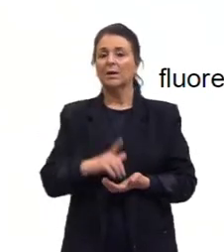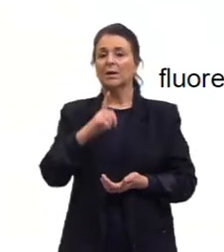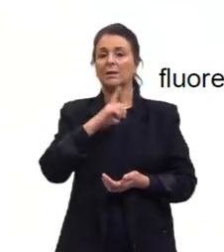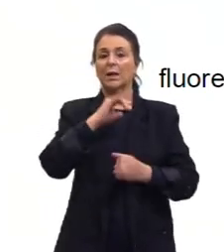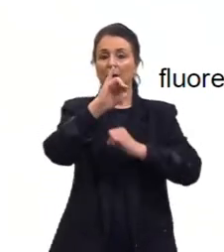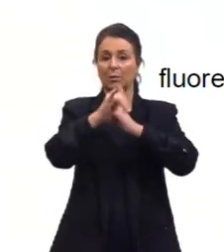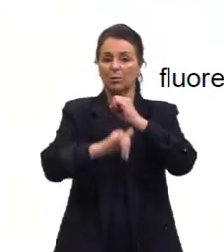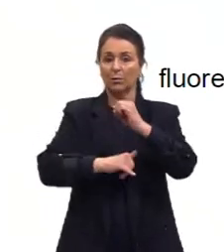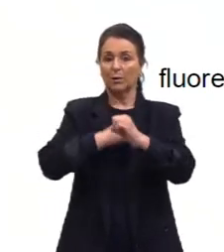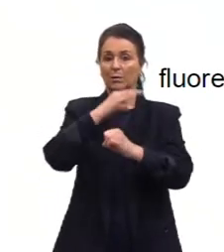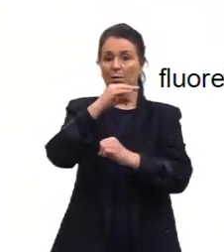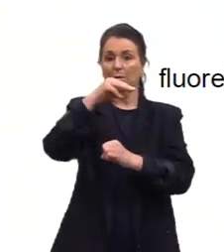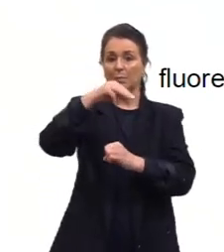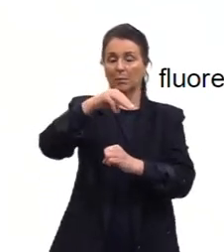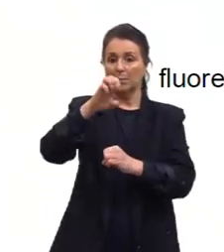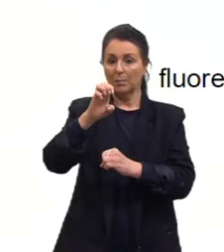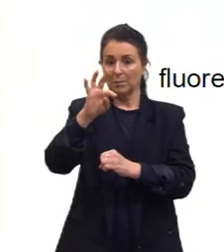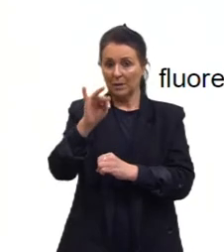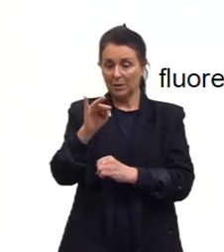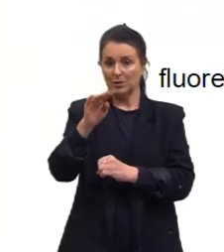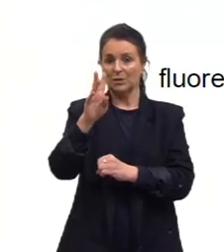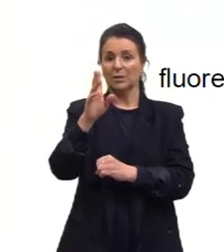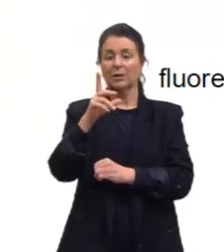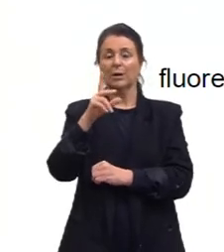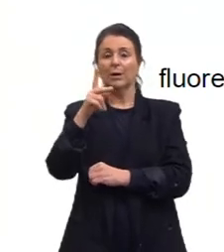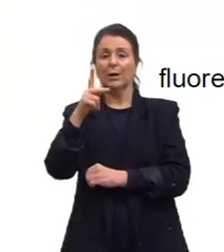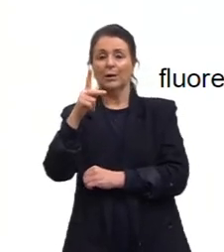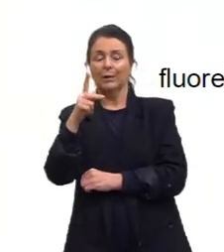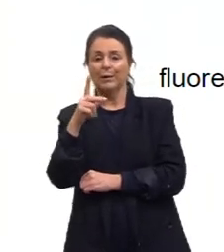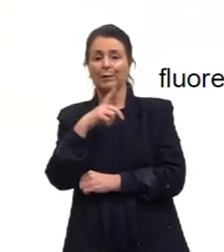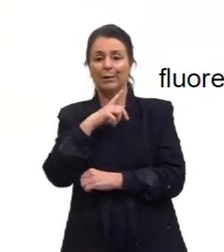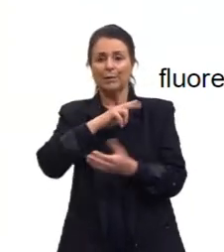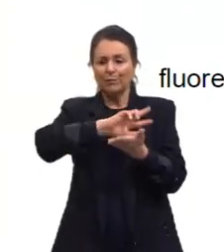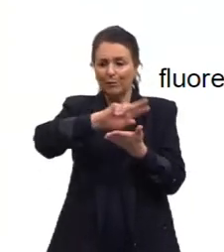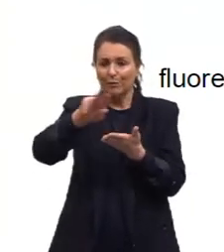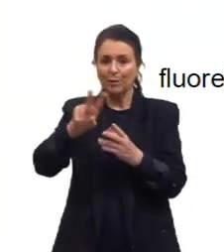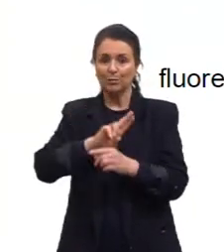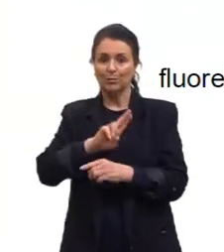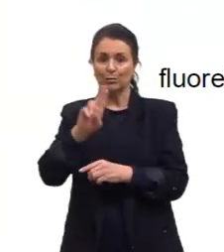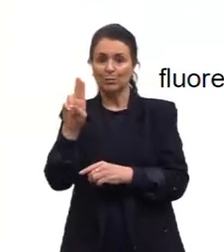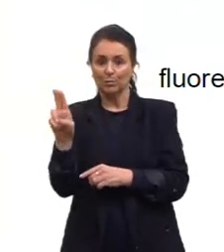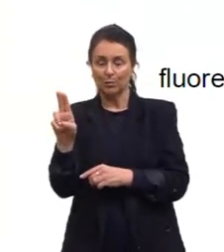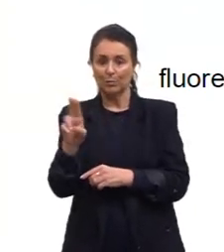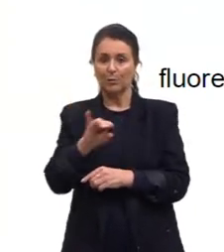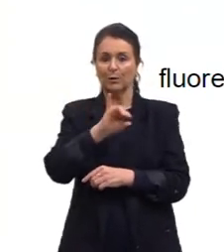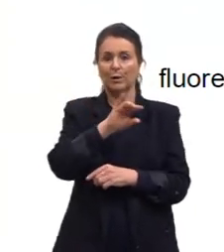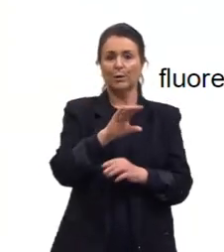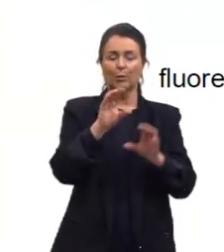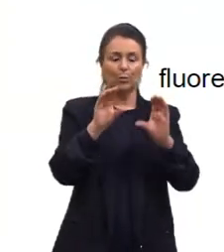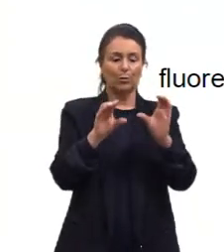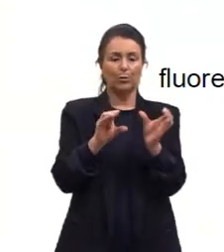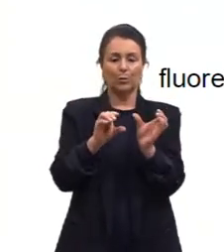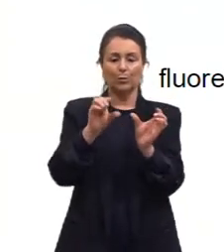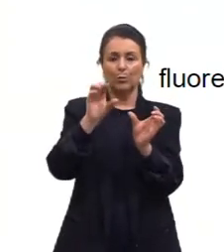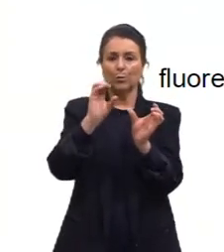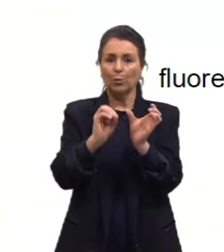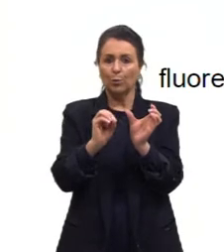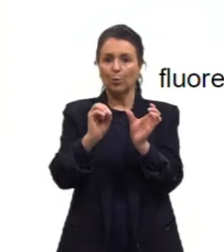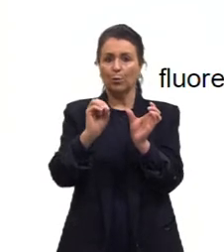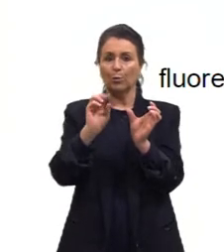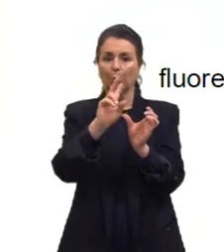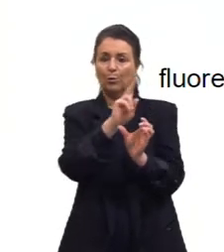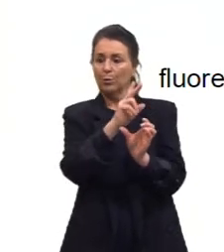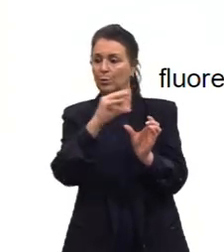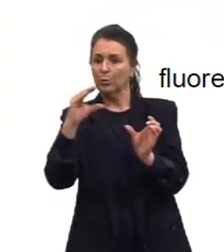átomo de carbono mente é ti próprio Então é só seguir aí A nomenclatura dos hidrocarbonetos terminação em ou como os hidrocarbonetos e a gente